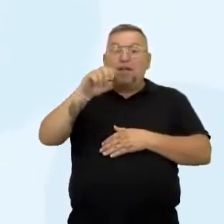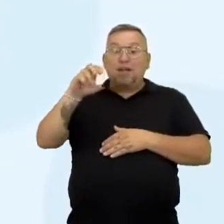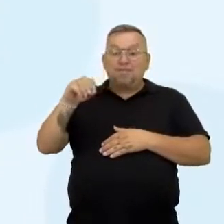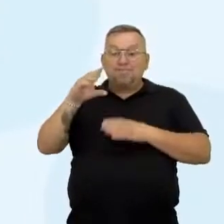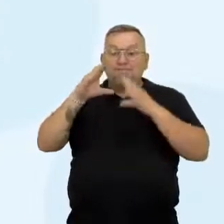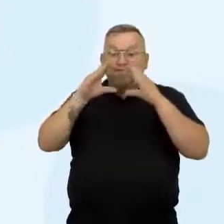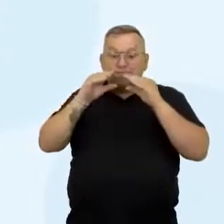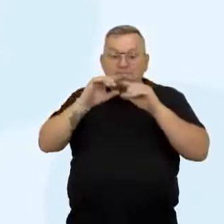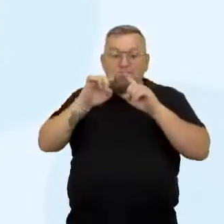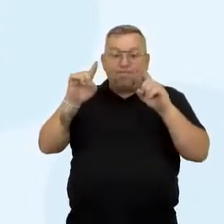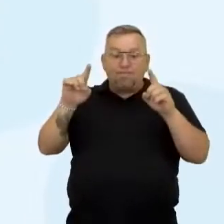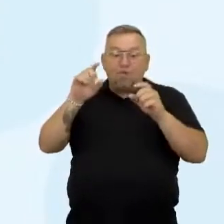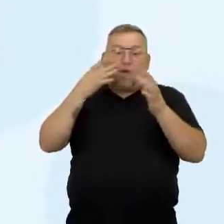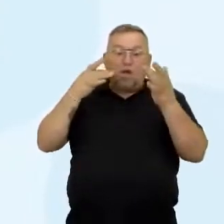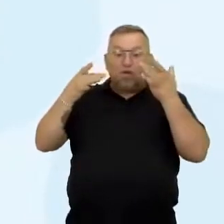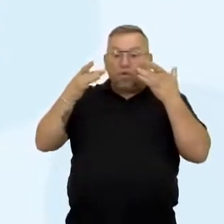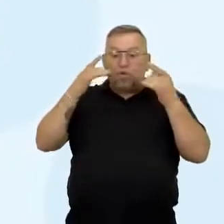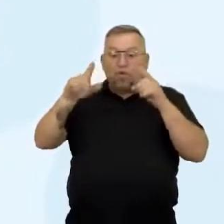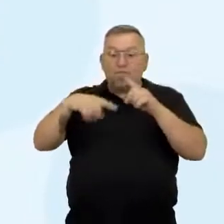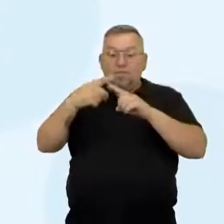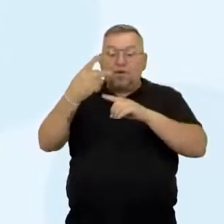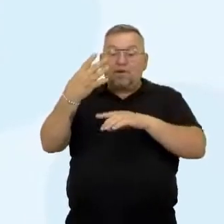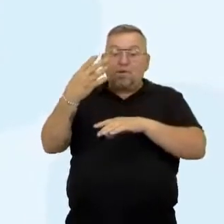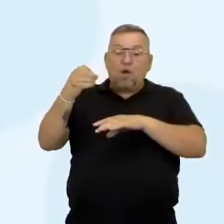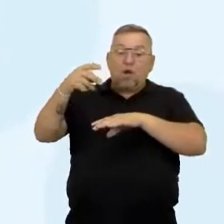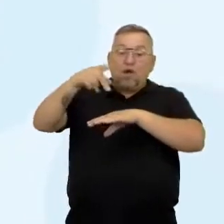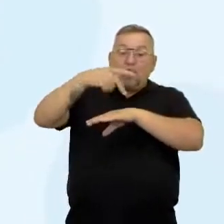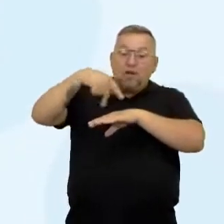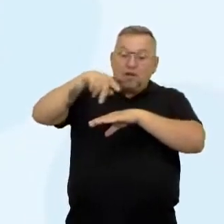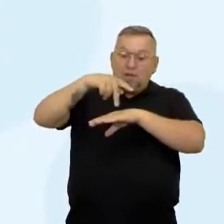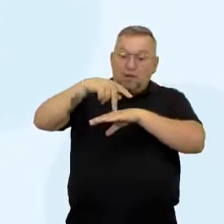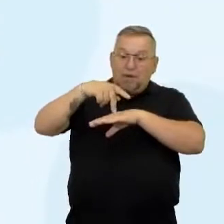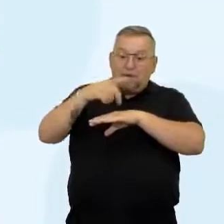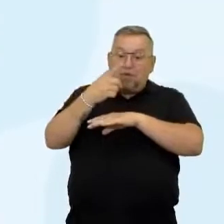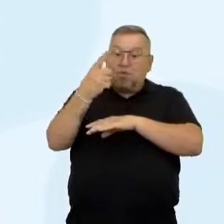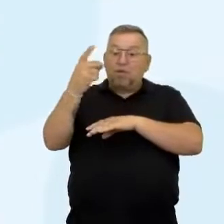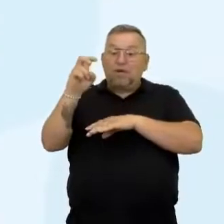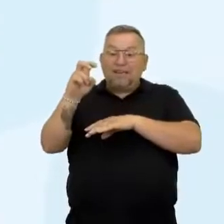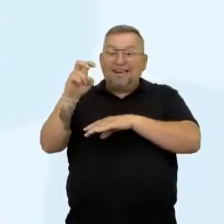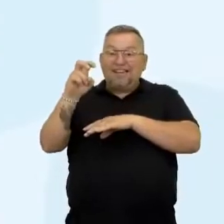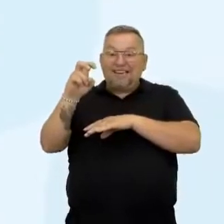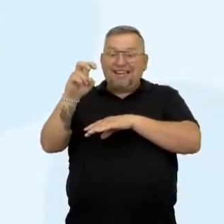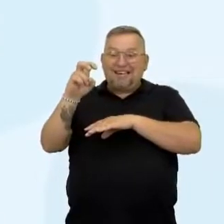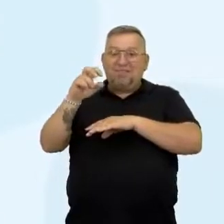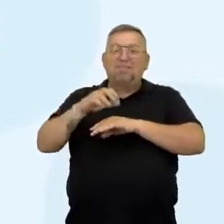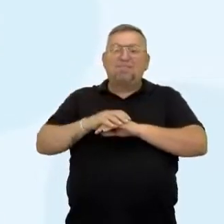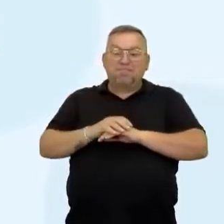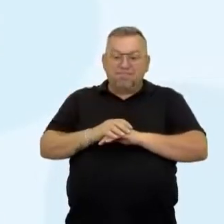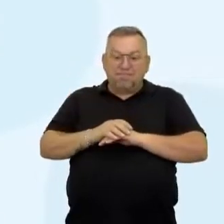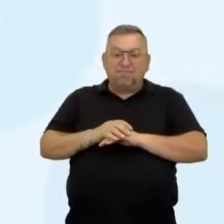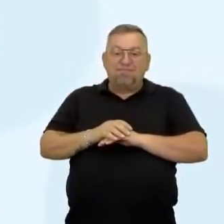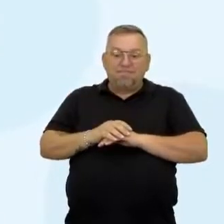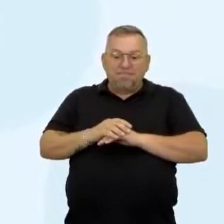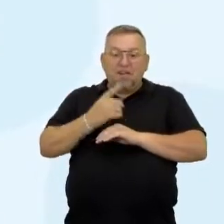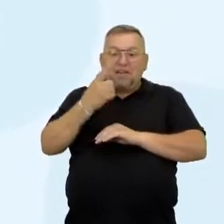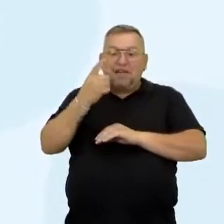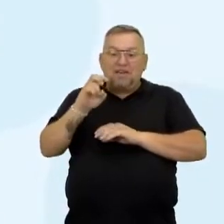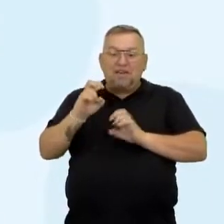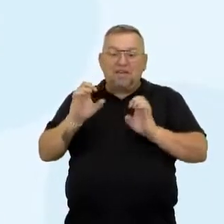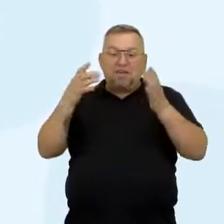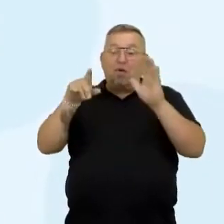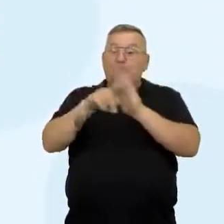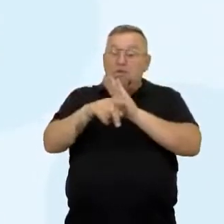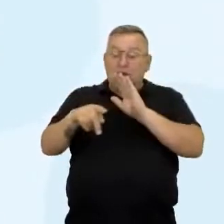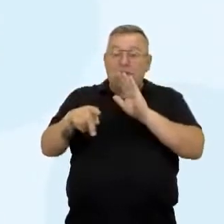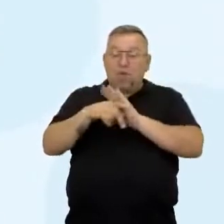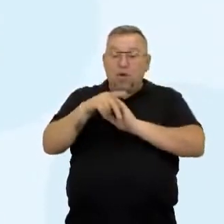3.500 empregados como atores. Eles atuam em mais de 40 países e tem atores de países do mundo. Assim, tem brasileiro que